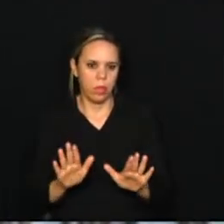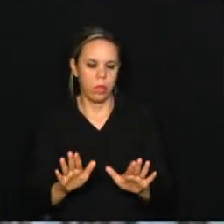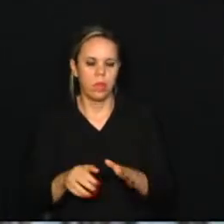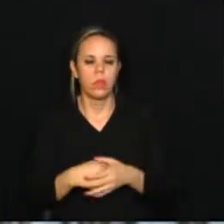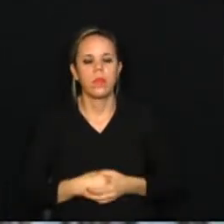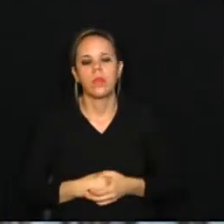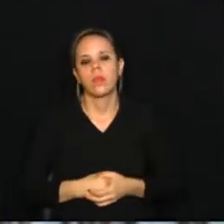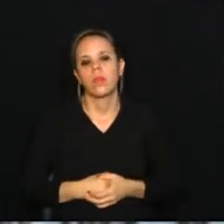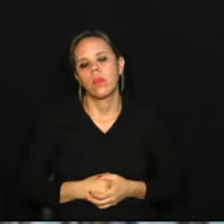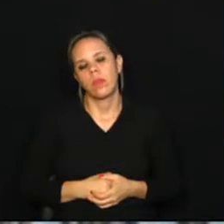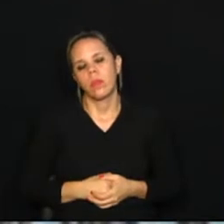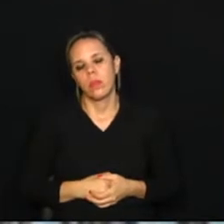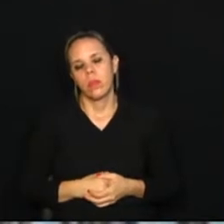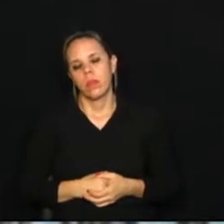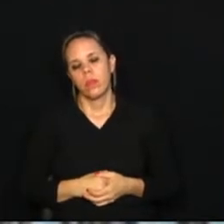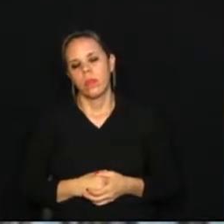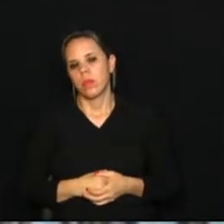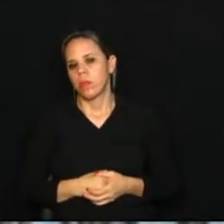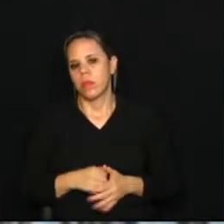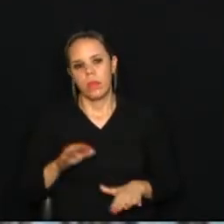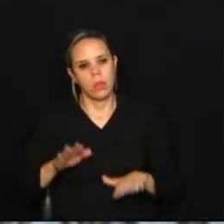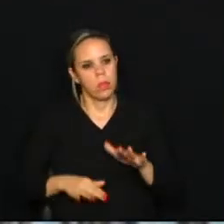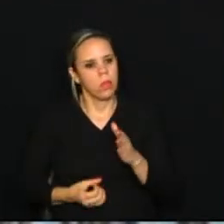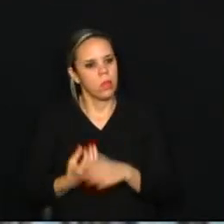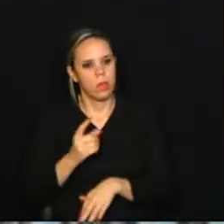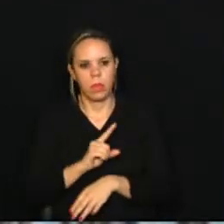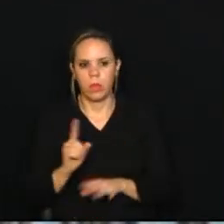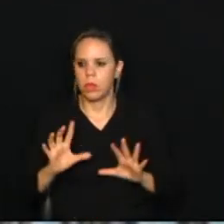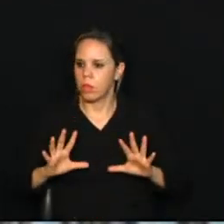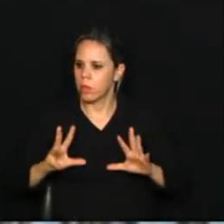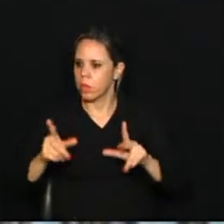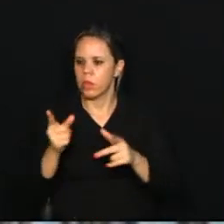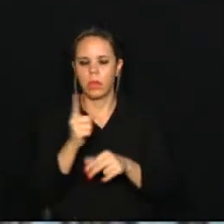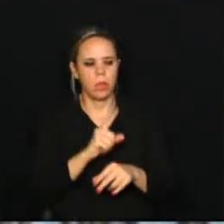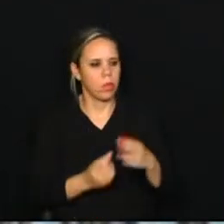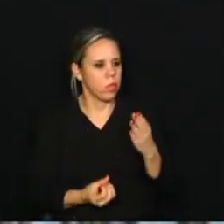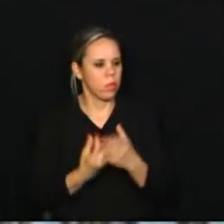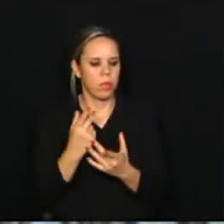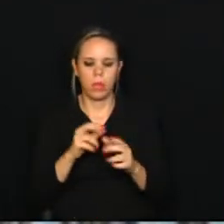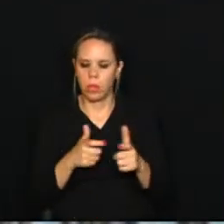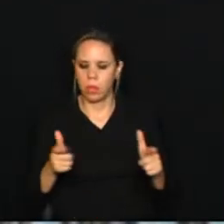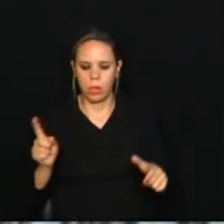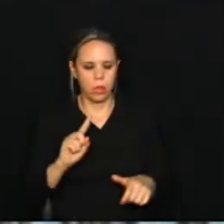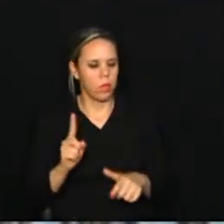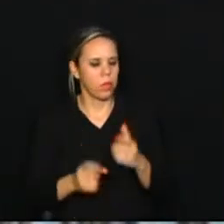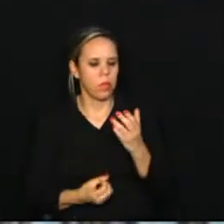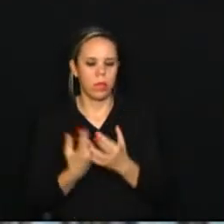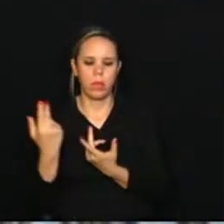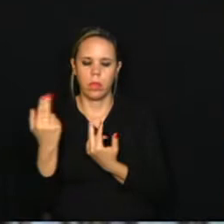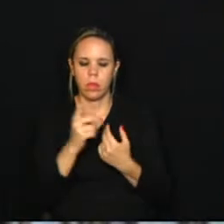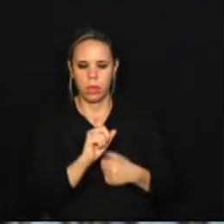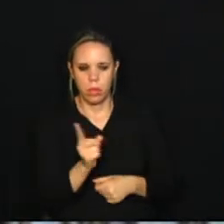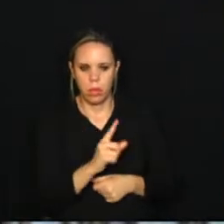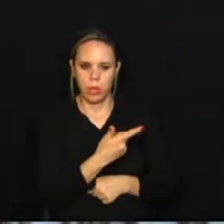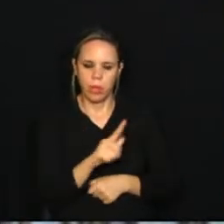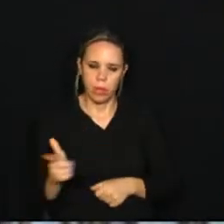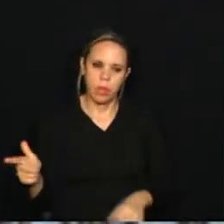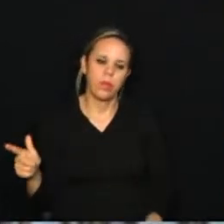condição nem sempre, a maioria, né, não